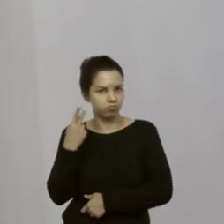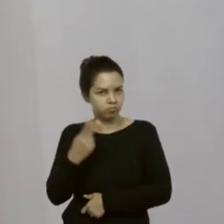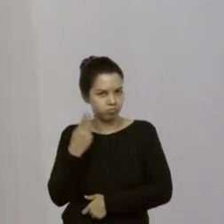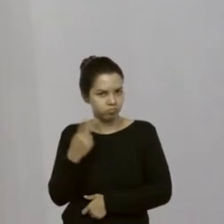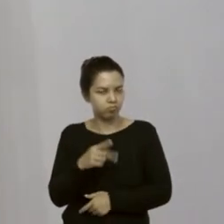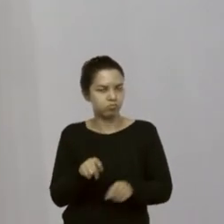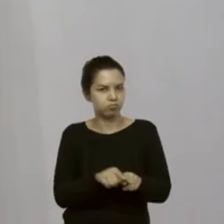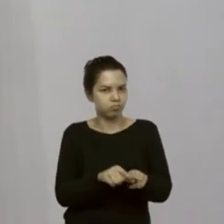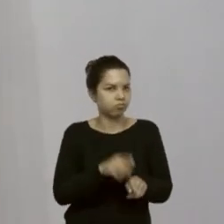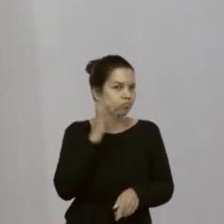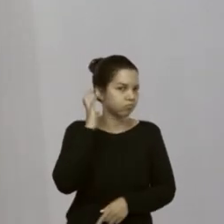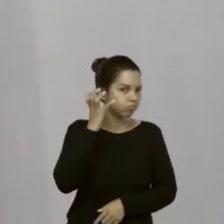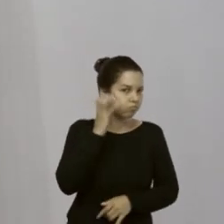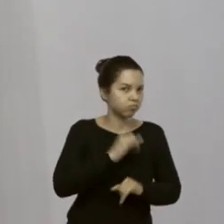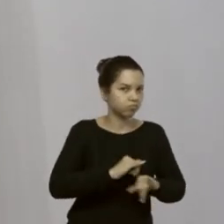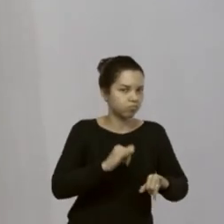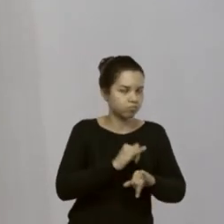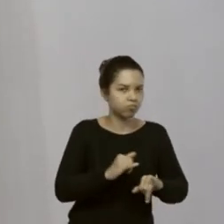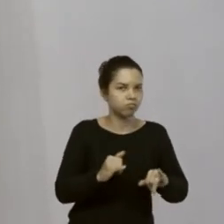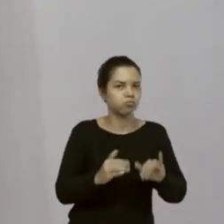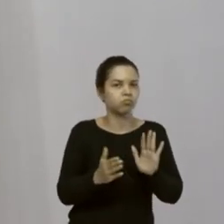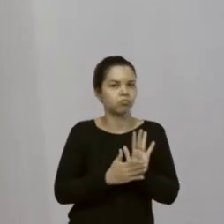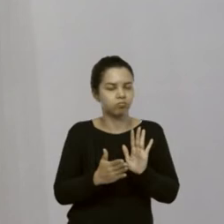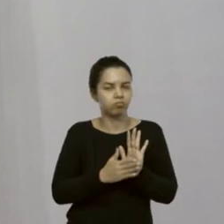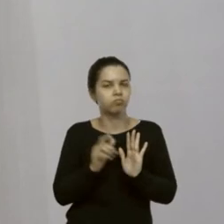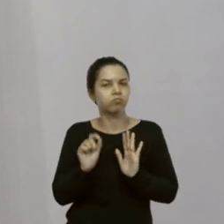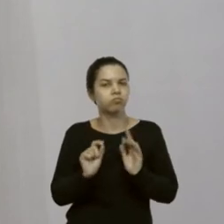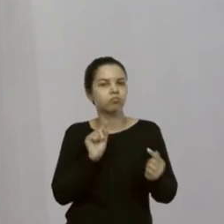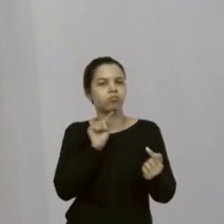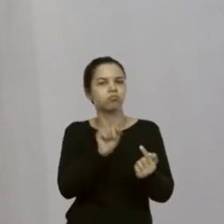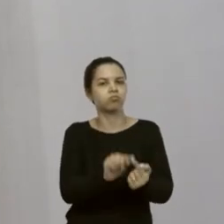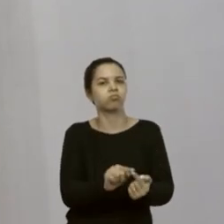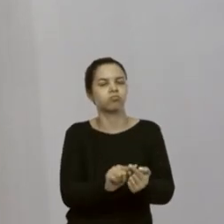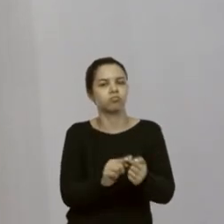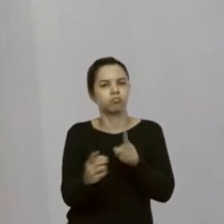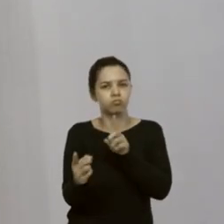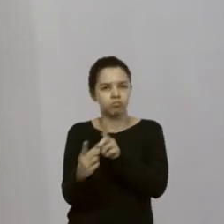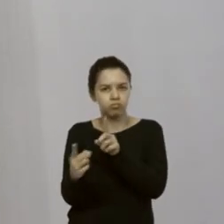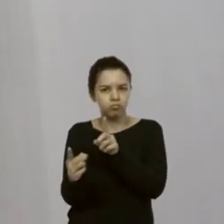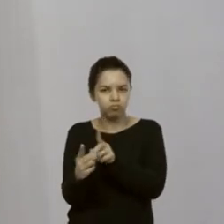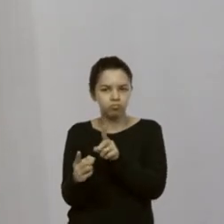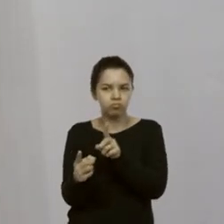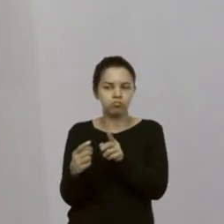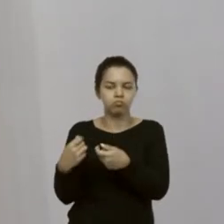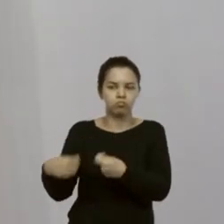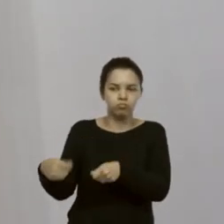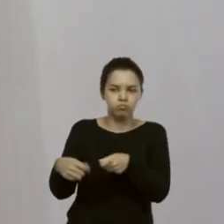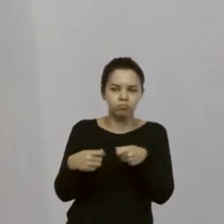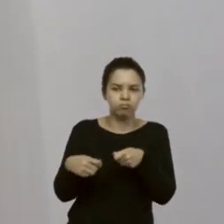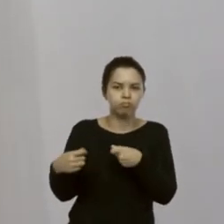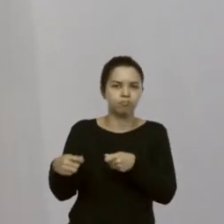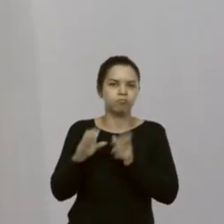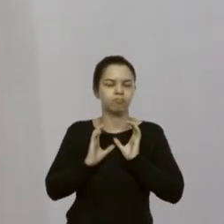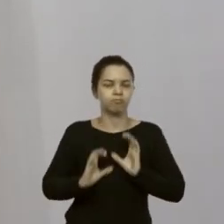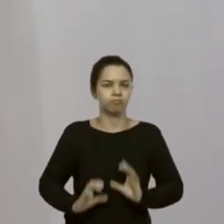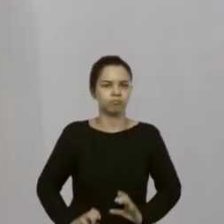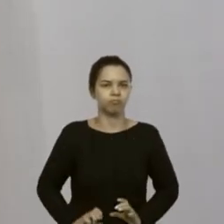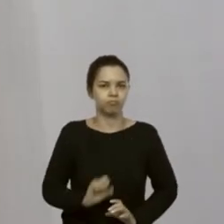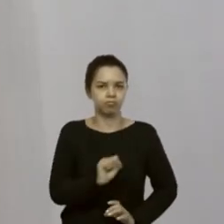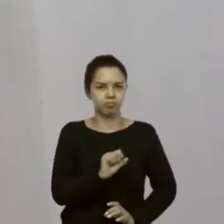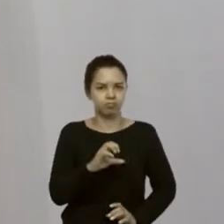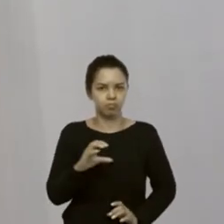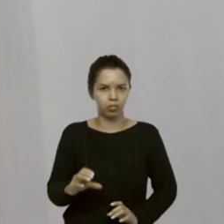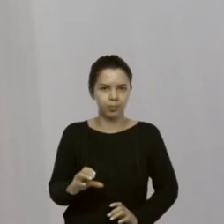propósito, que é exatamente atender às demandas do cidadão catarinense. As senhoras e senhores parlamentares